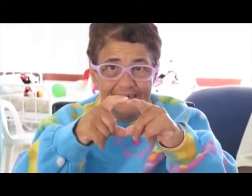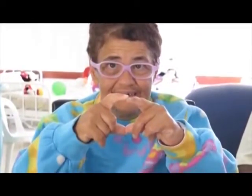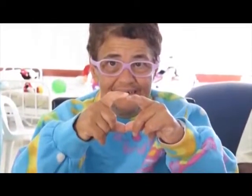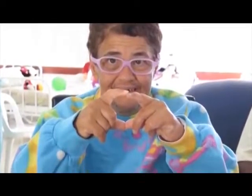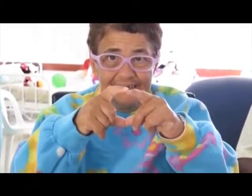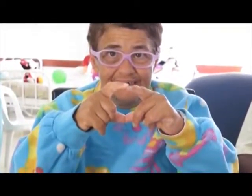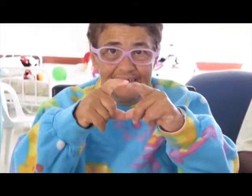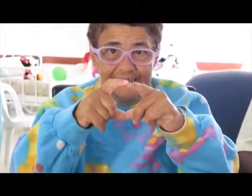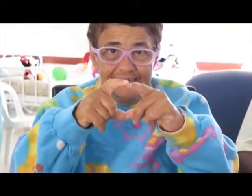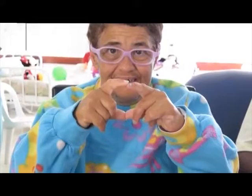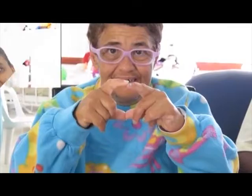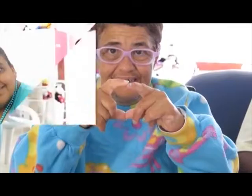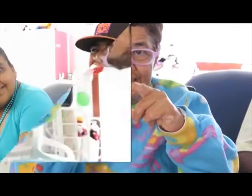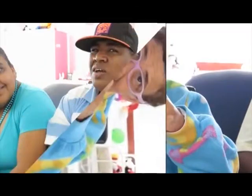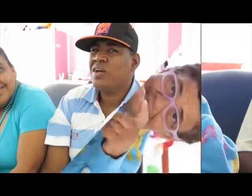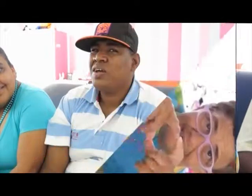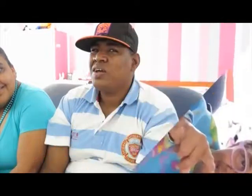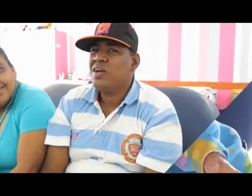o